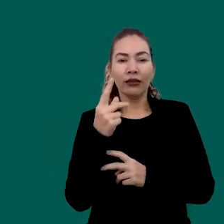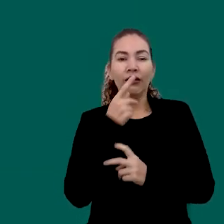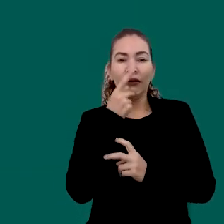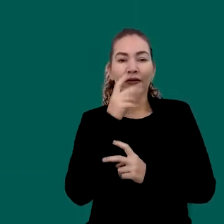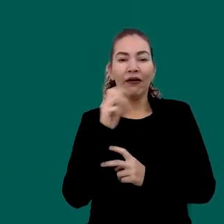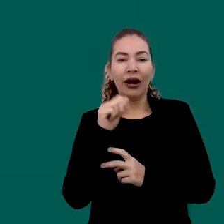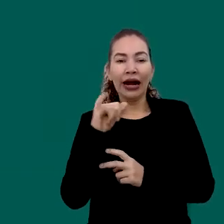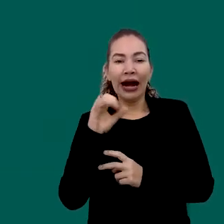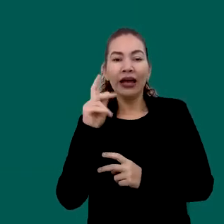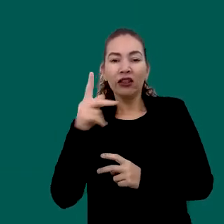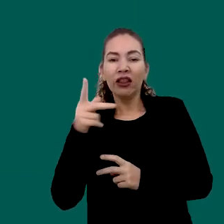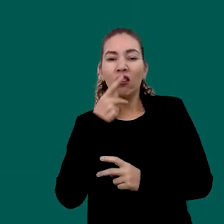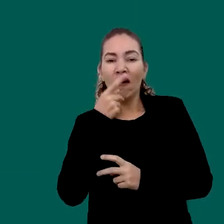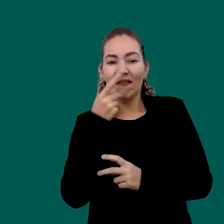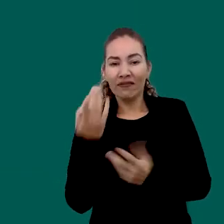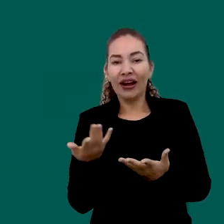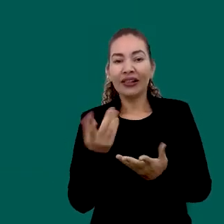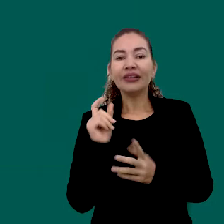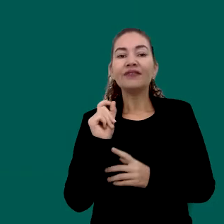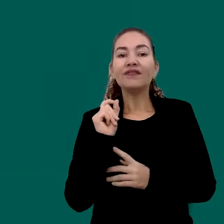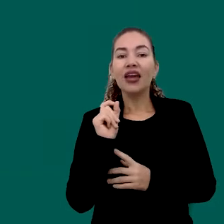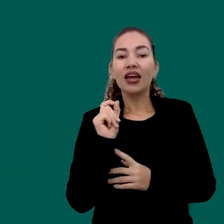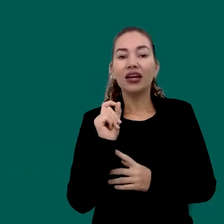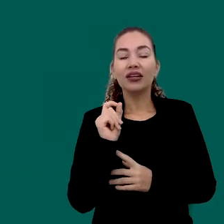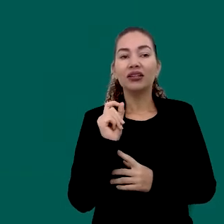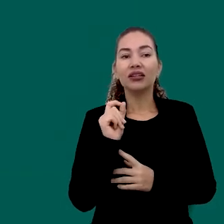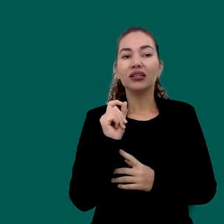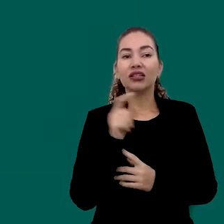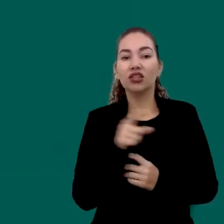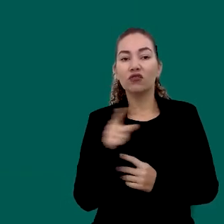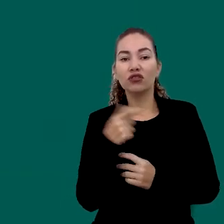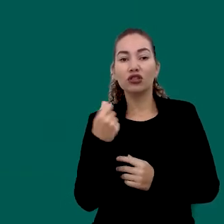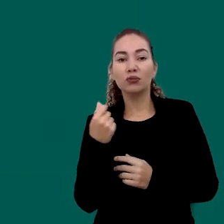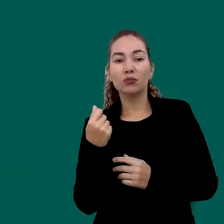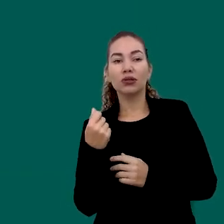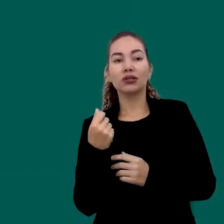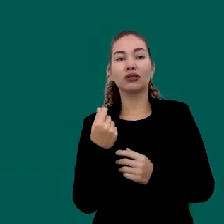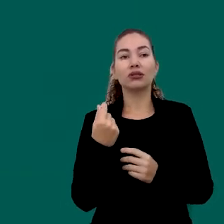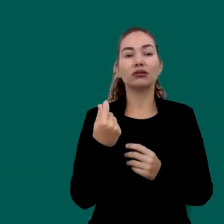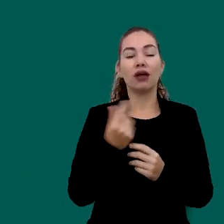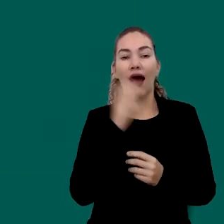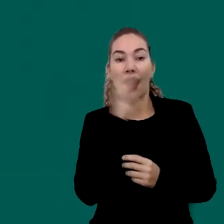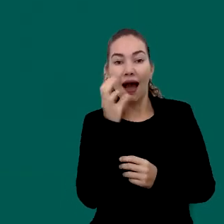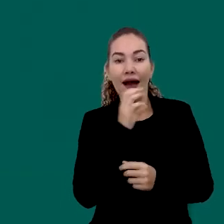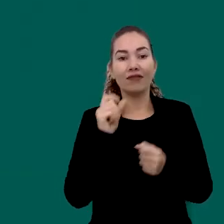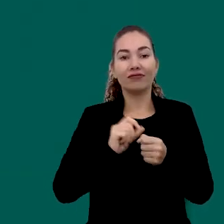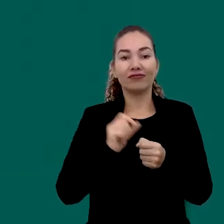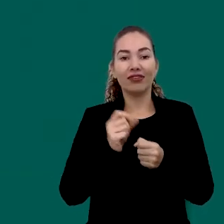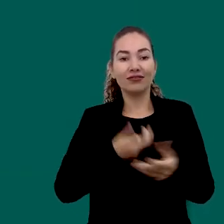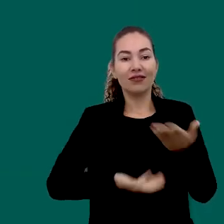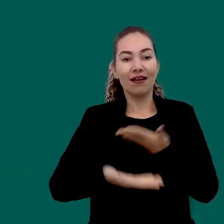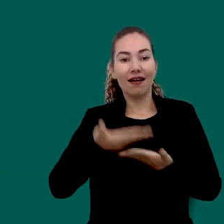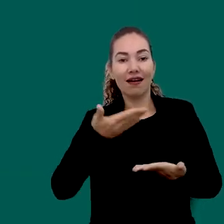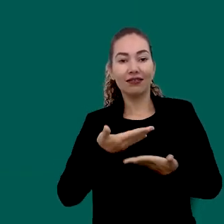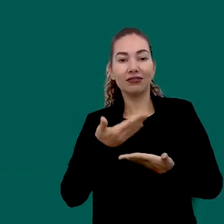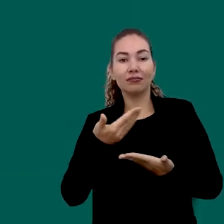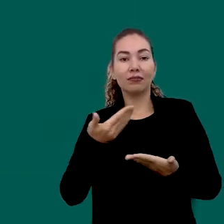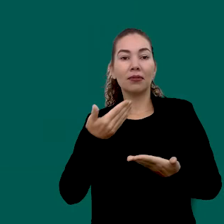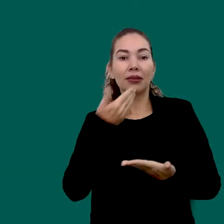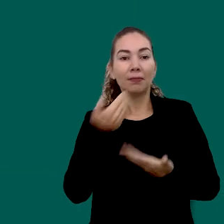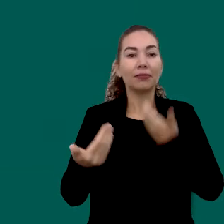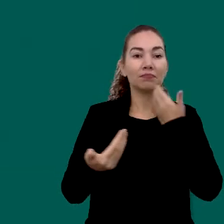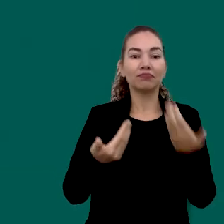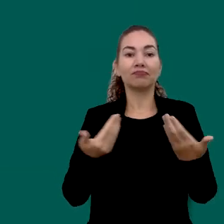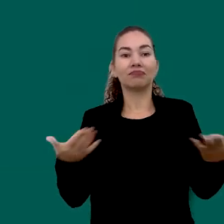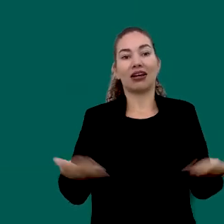Cássio, do que aconteceu ali, de vocês terem que correr para conseguir atender uma demanda que está latente, está explodindo na cara,